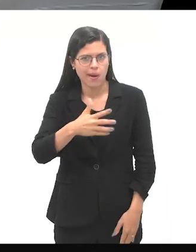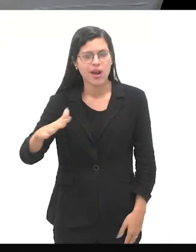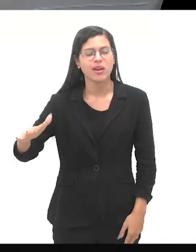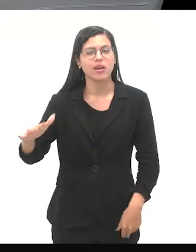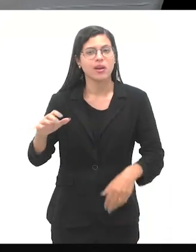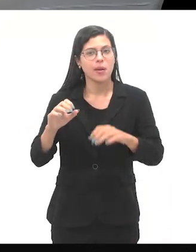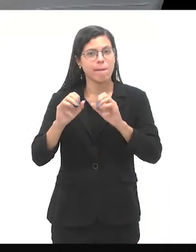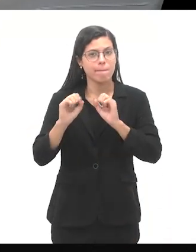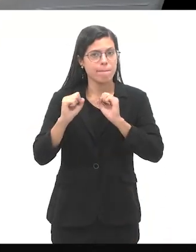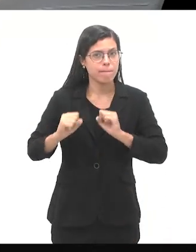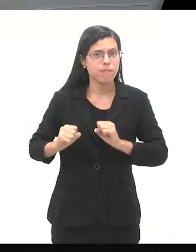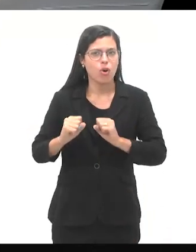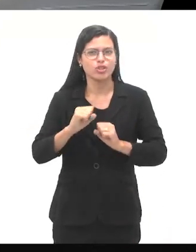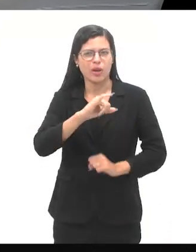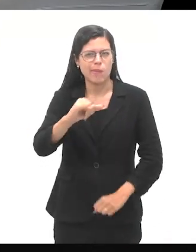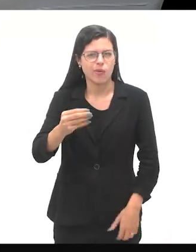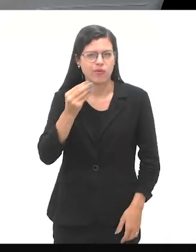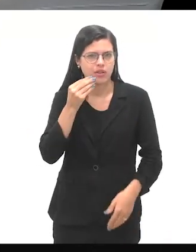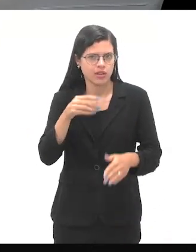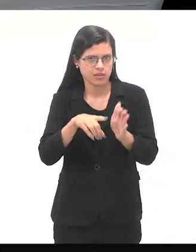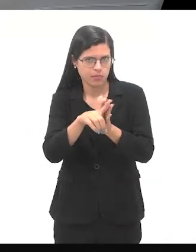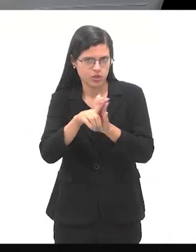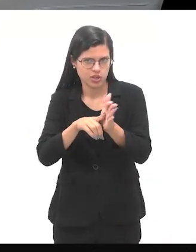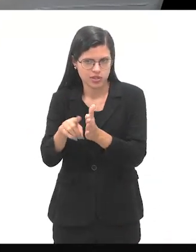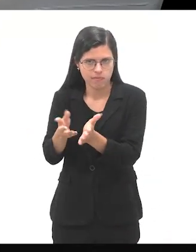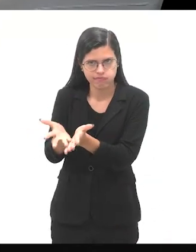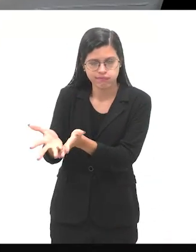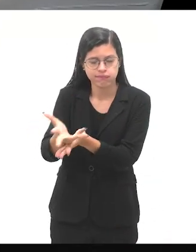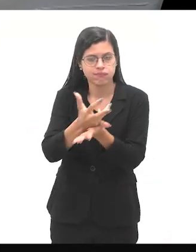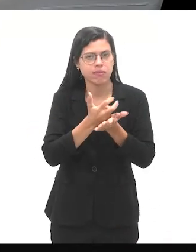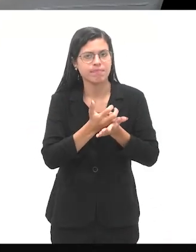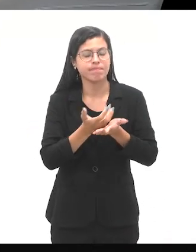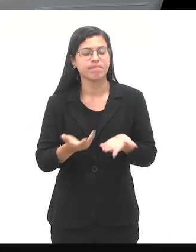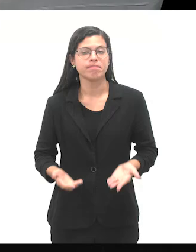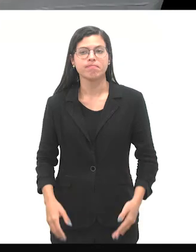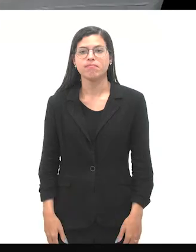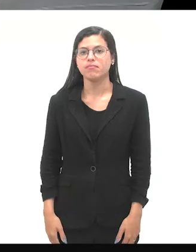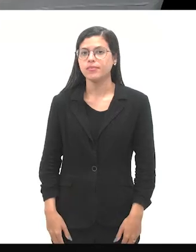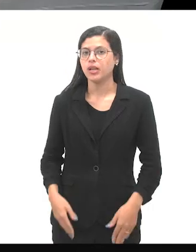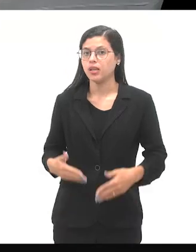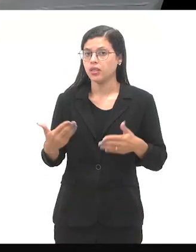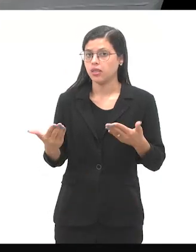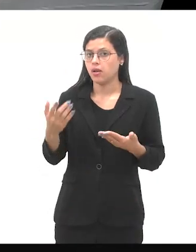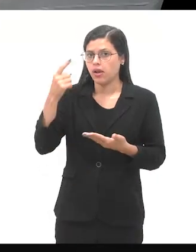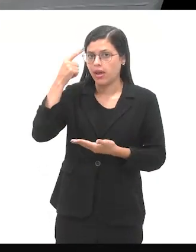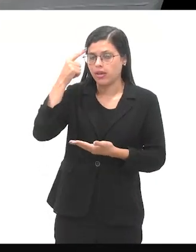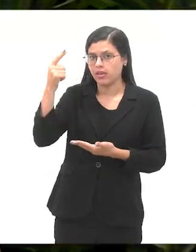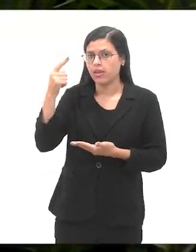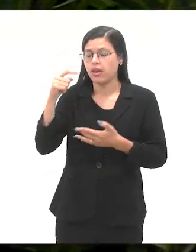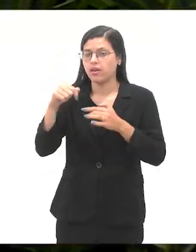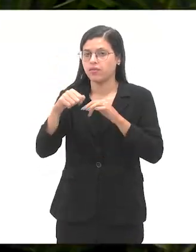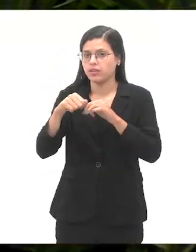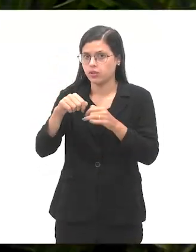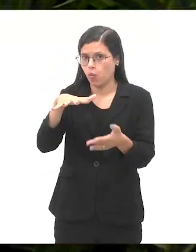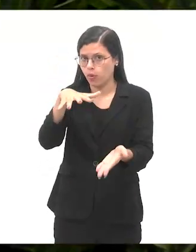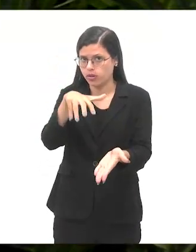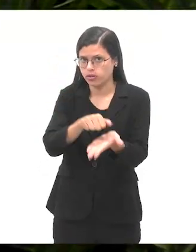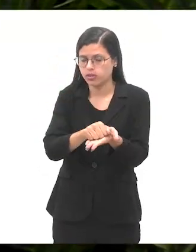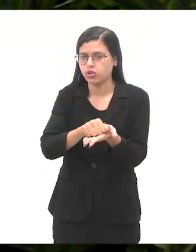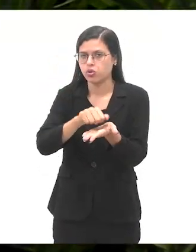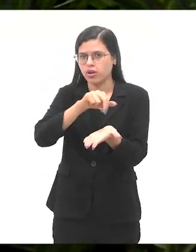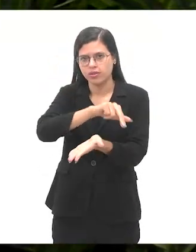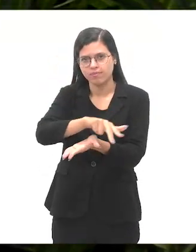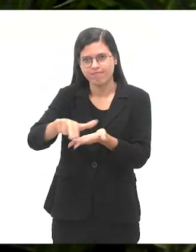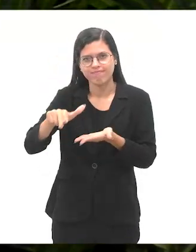biomarinha ali a gente pode tirar a partir desse levantamento que foi feito? Então, a ideia é fazer, de fato, um registro